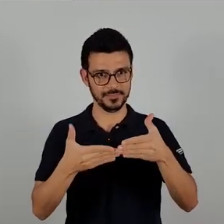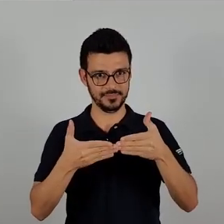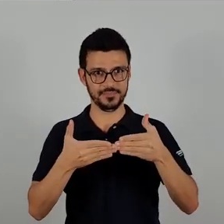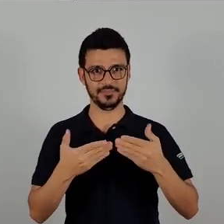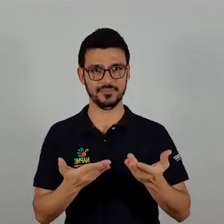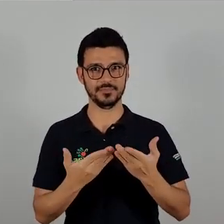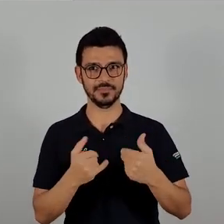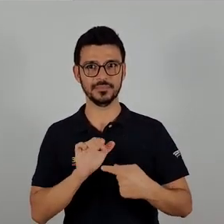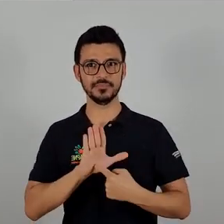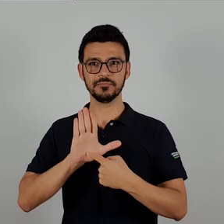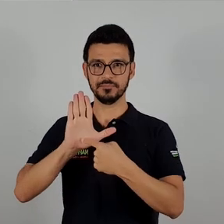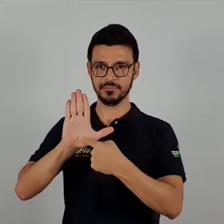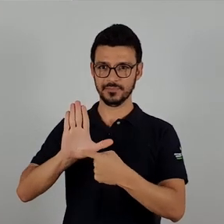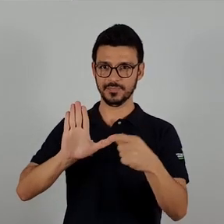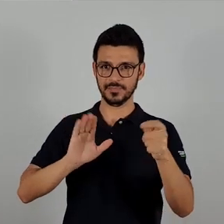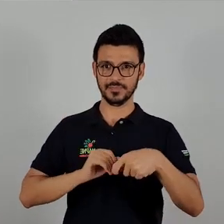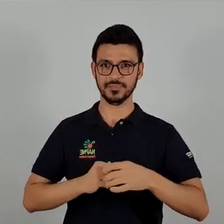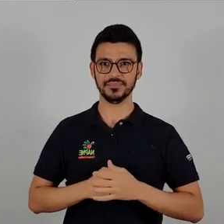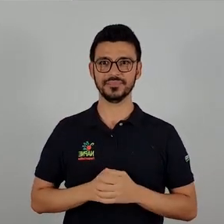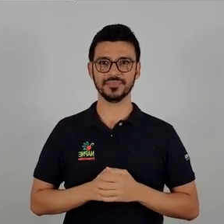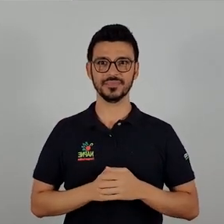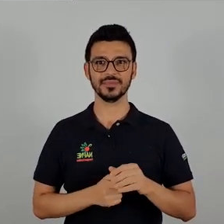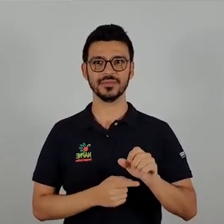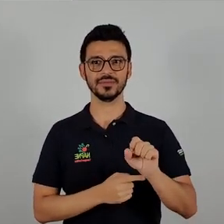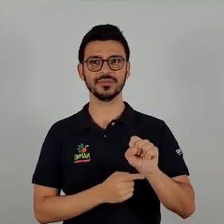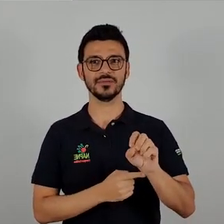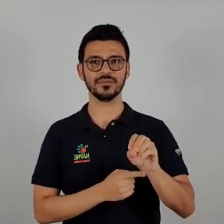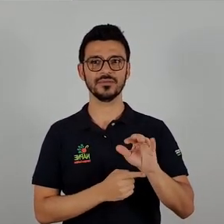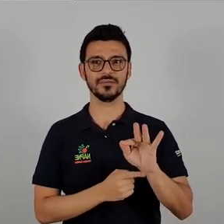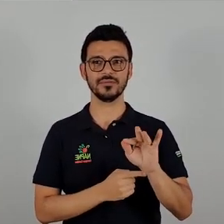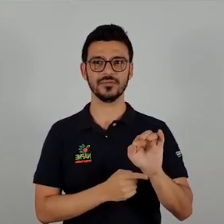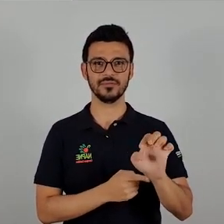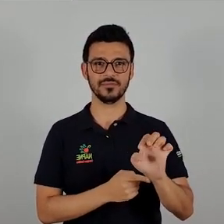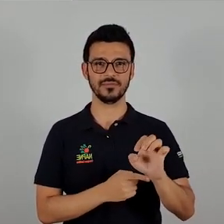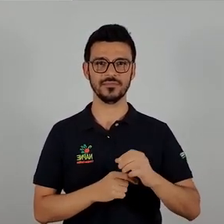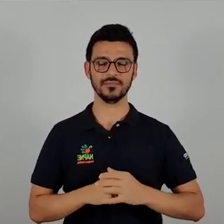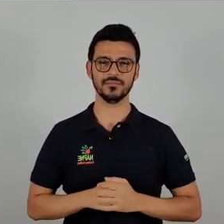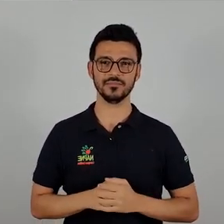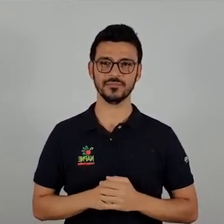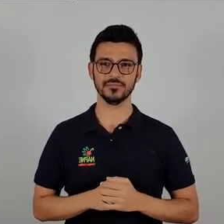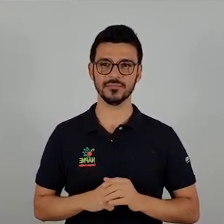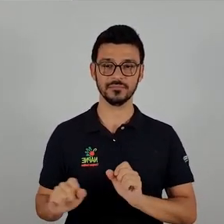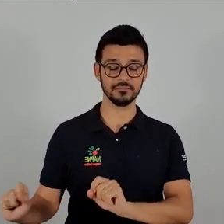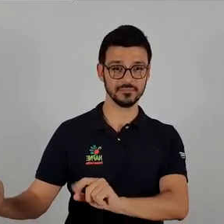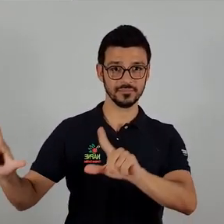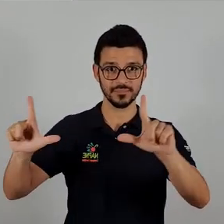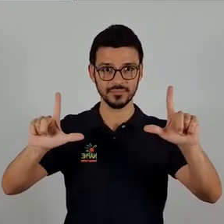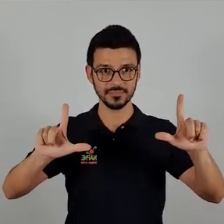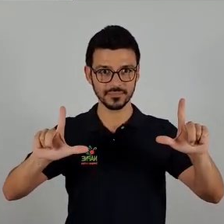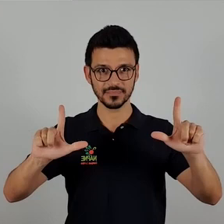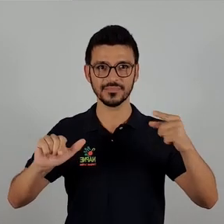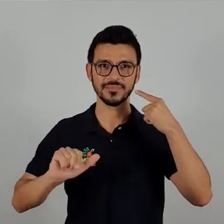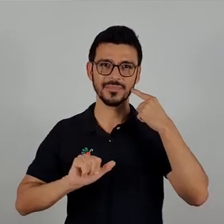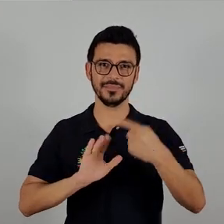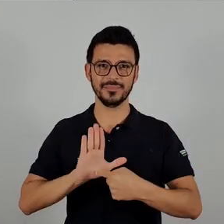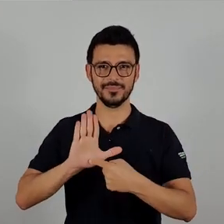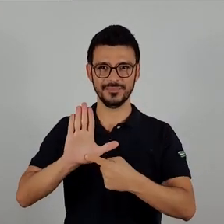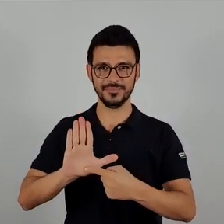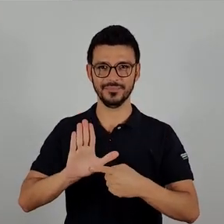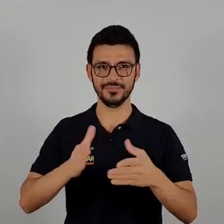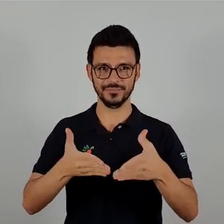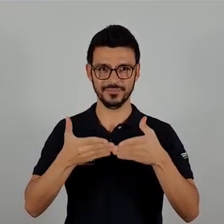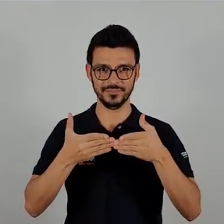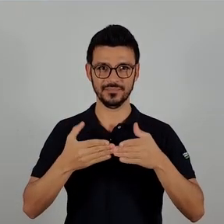por gentileza, para se apresentarem. Sofia, dá um tchauzinho aí pro pessoal, Sofia.